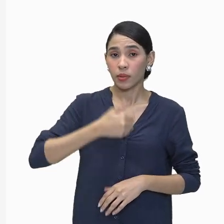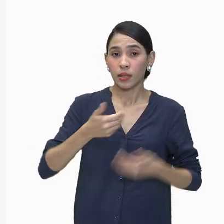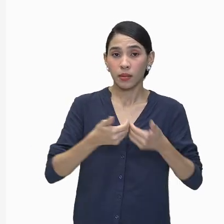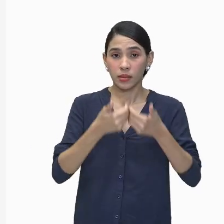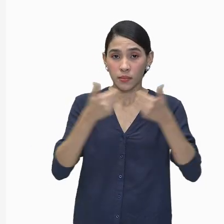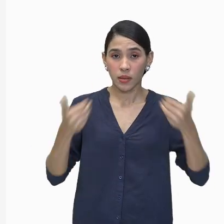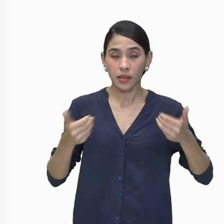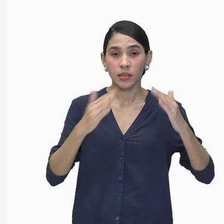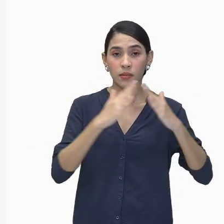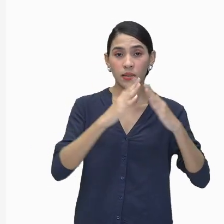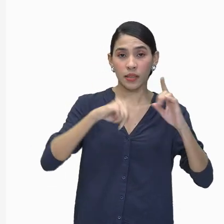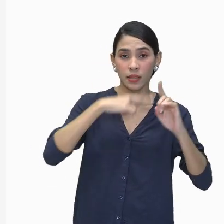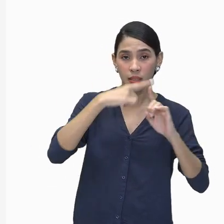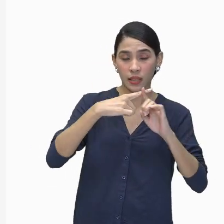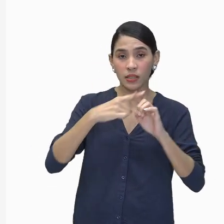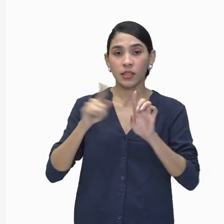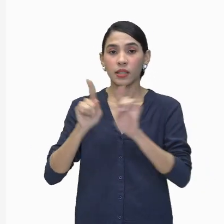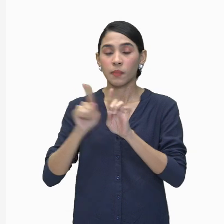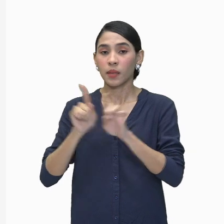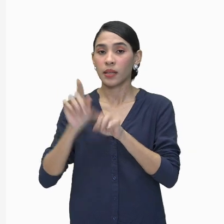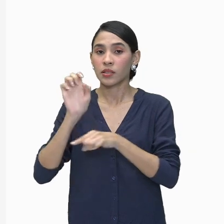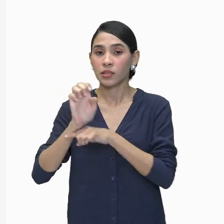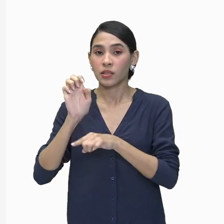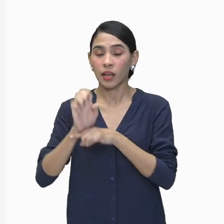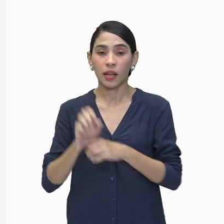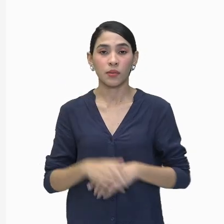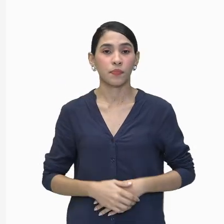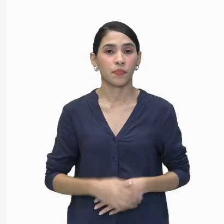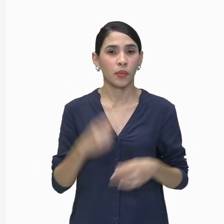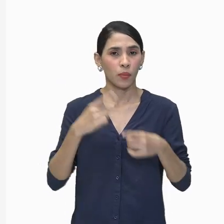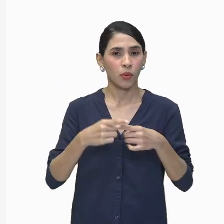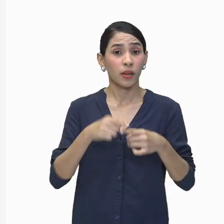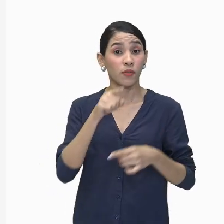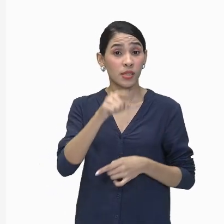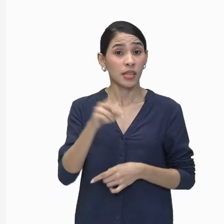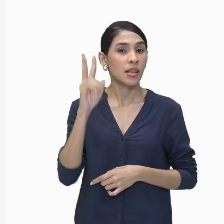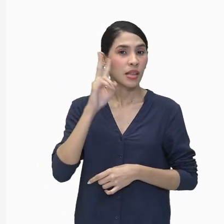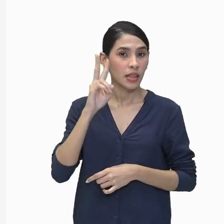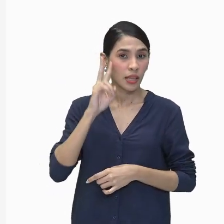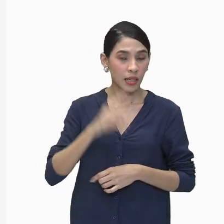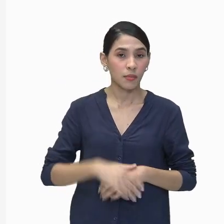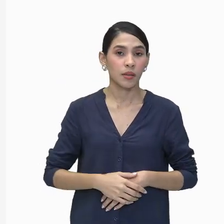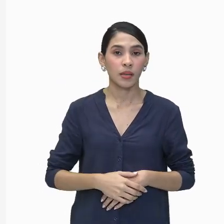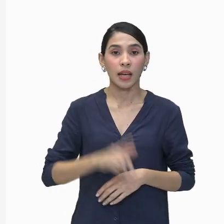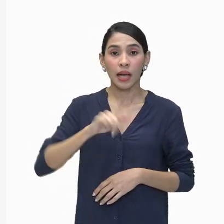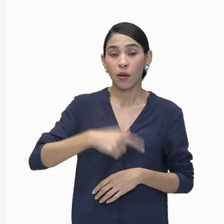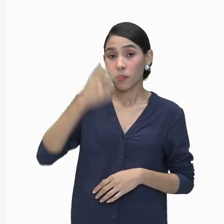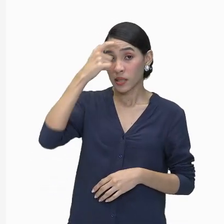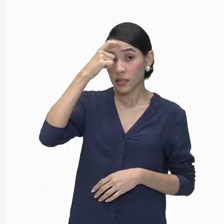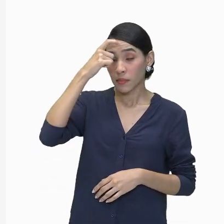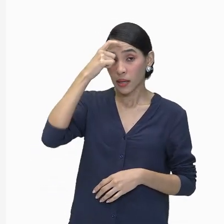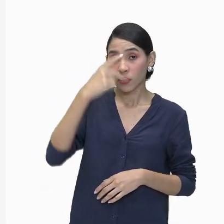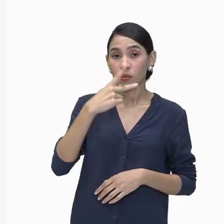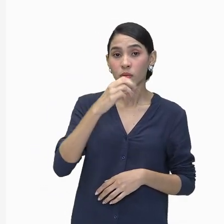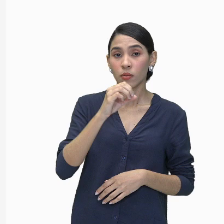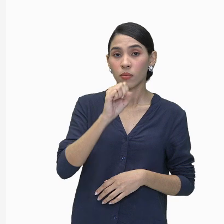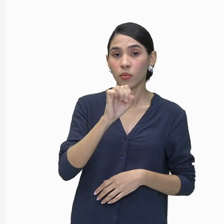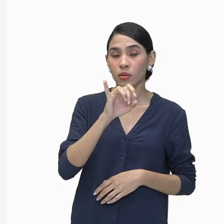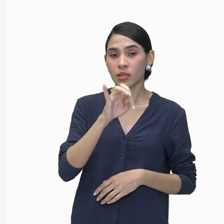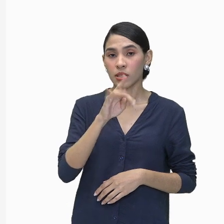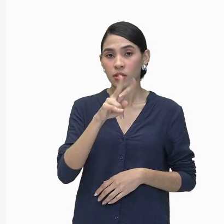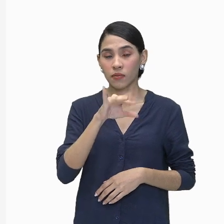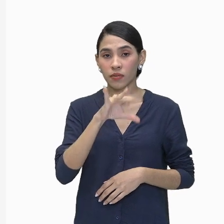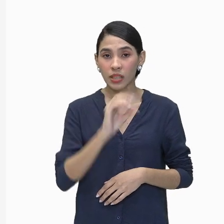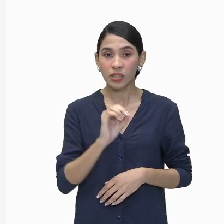separação entre igreja e Estado. Até porque você tem que lembrar que nós temos o pensamento positivista ali atuando na